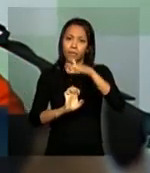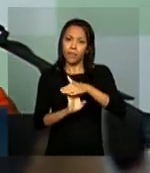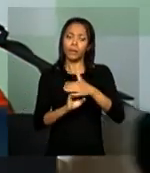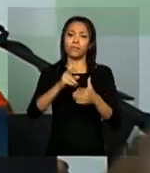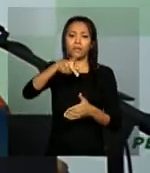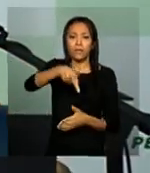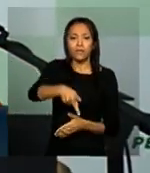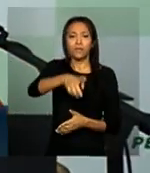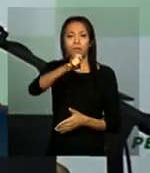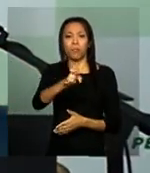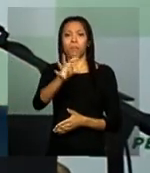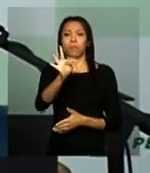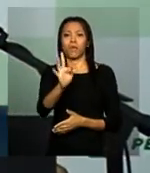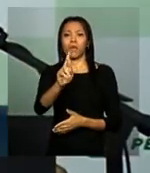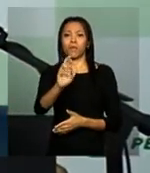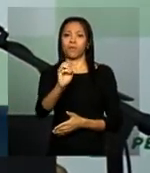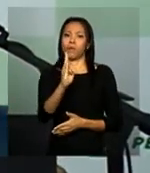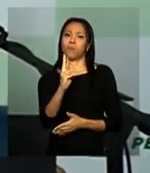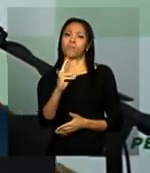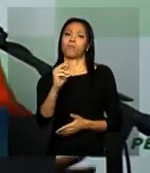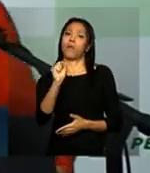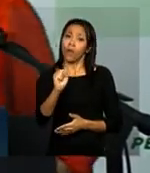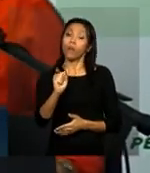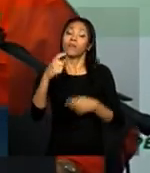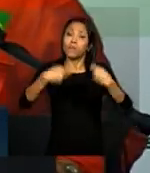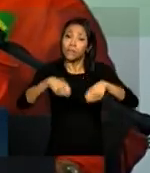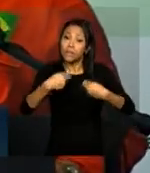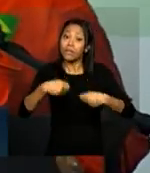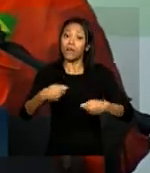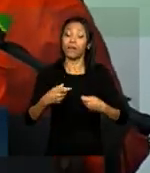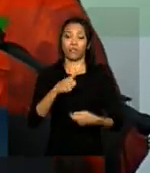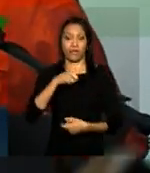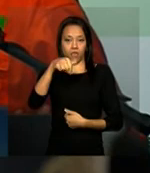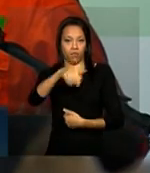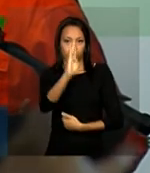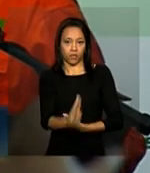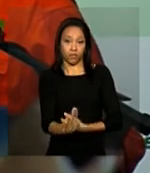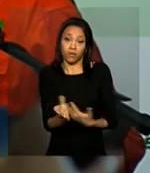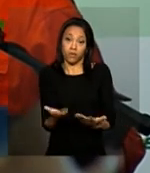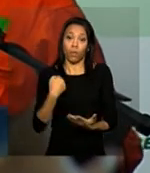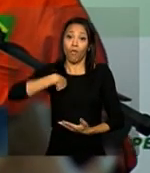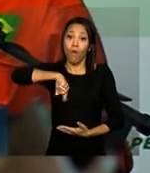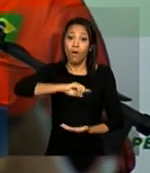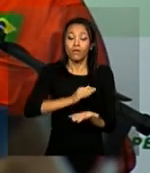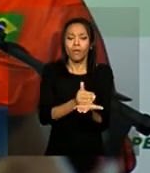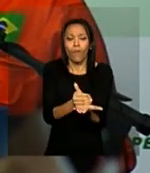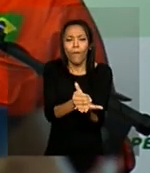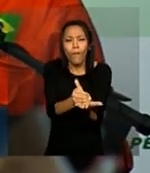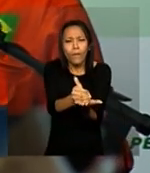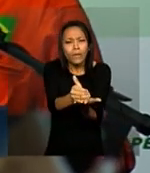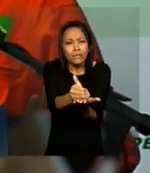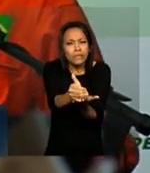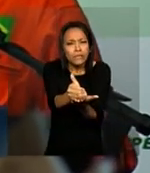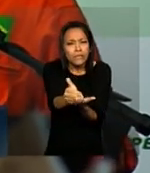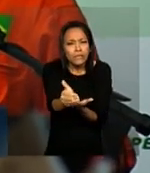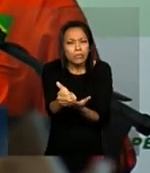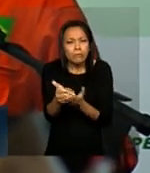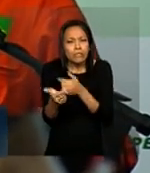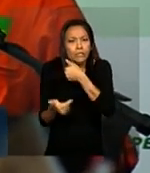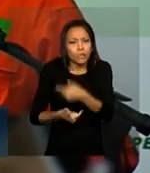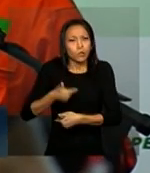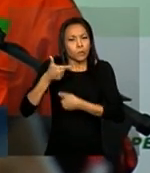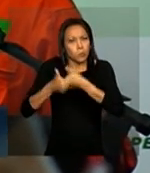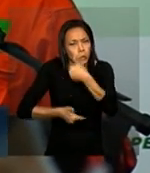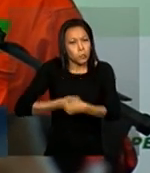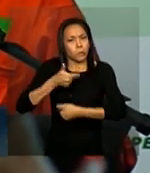produzir petróleo aqui no Brasil. E nós começamos essa briga, porque foi